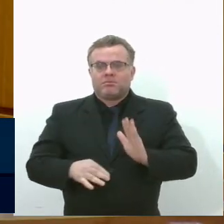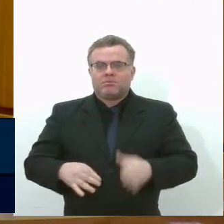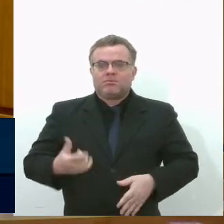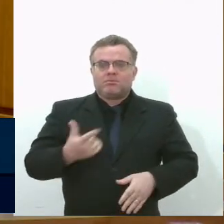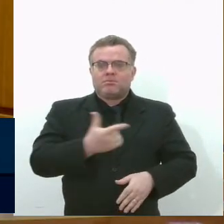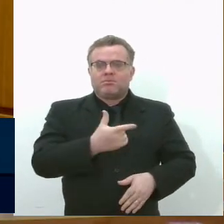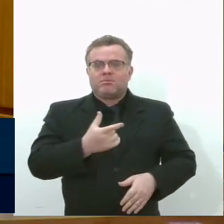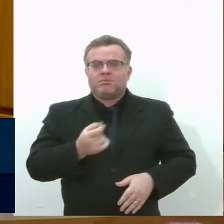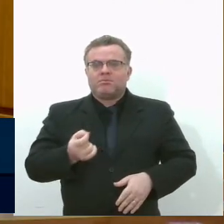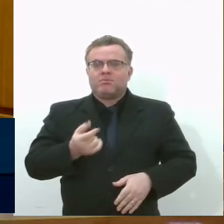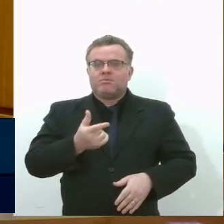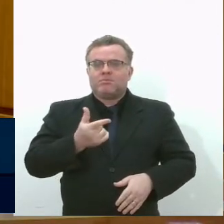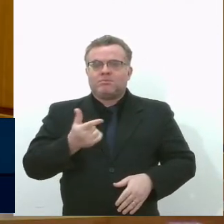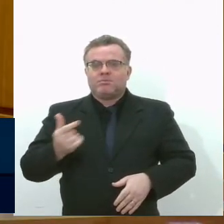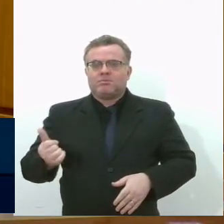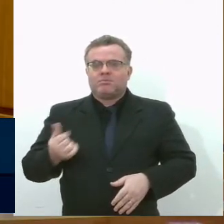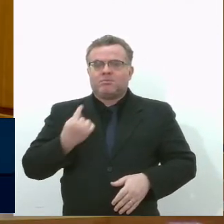2021.